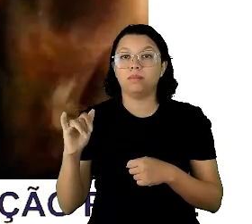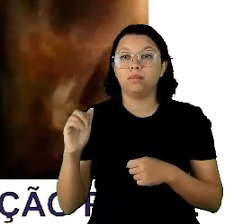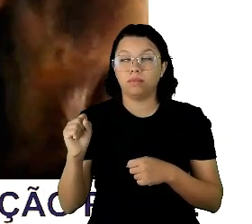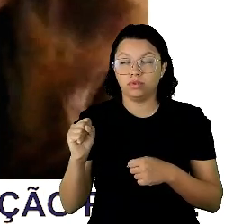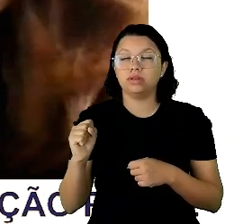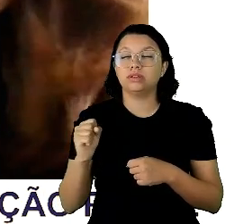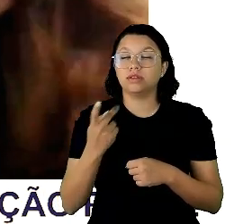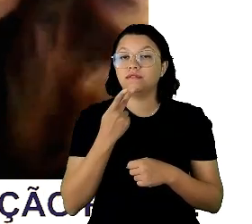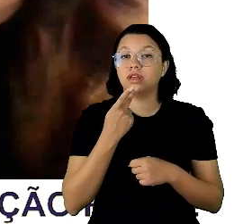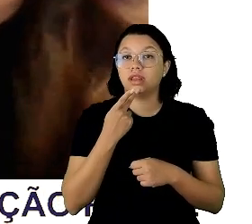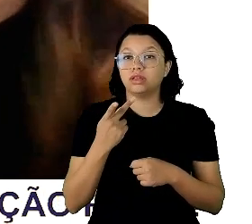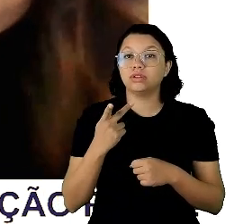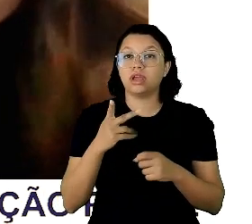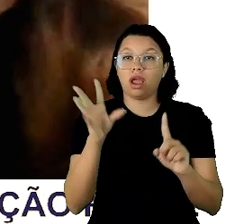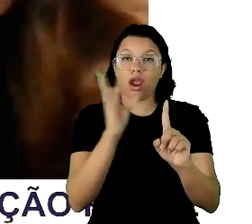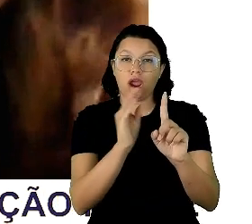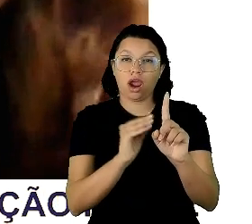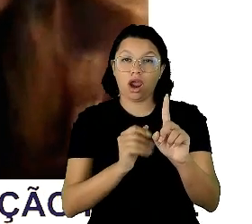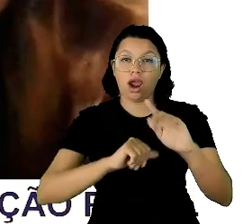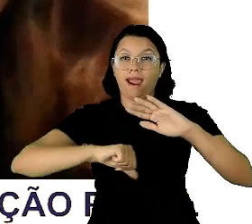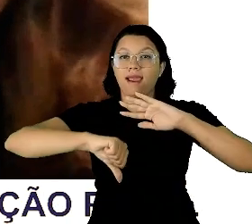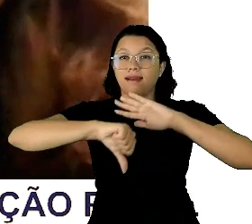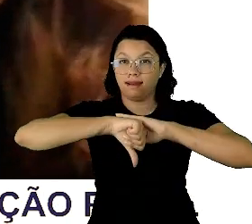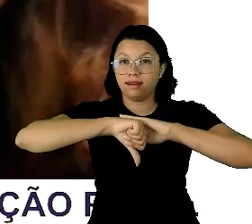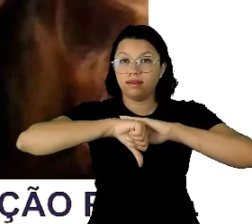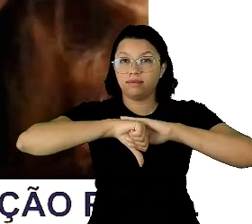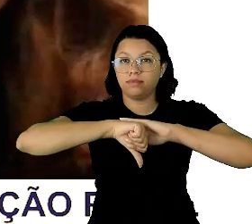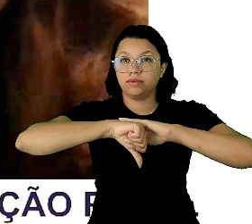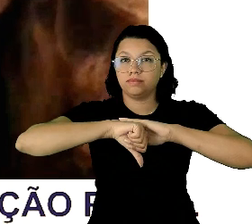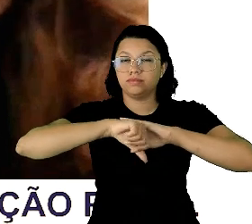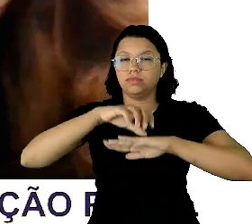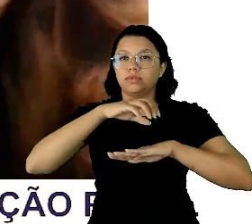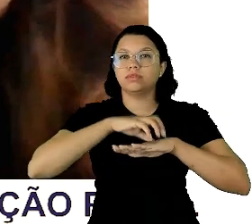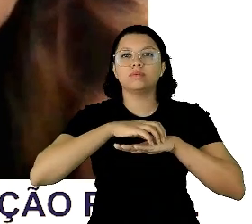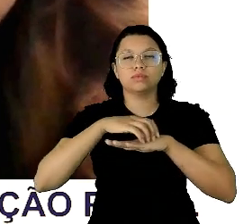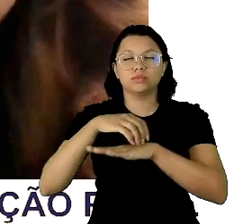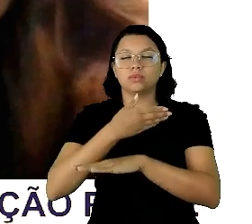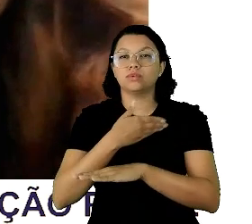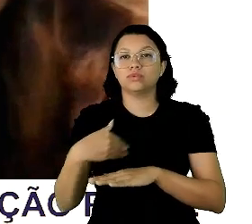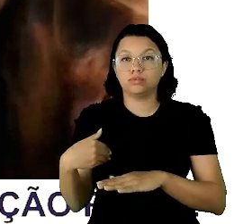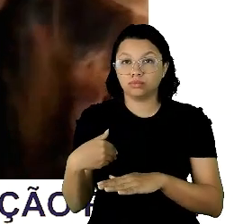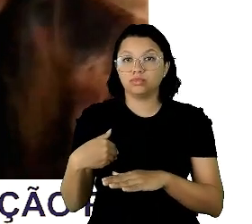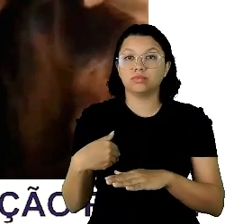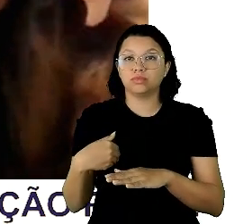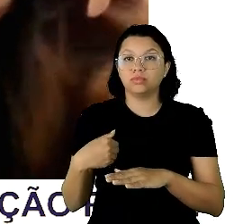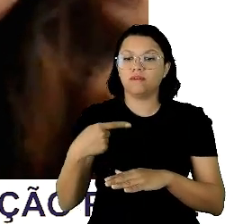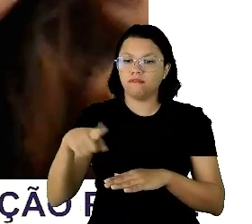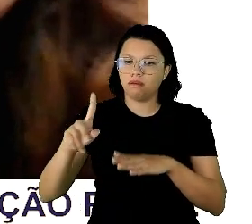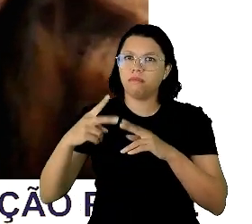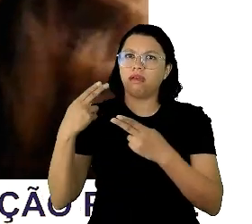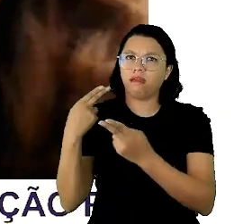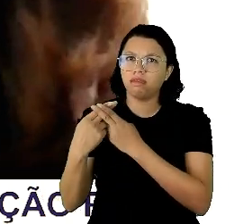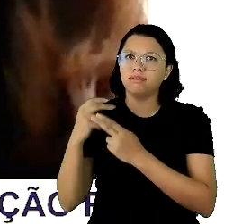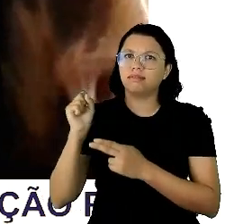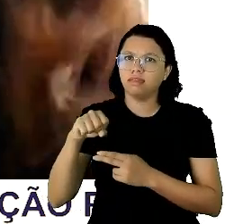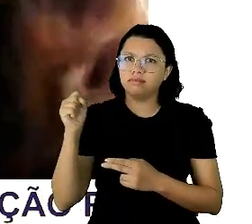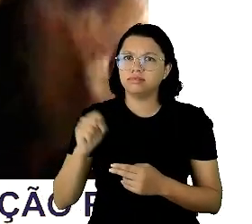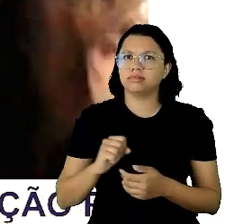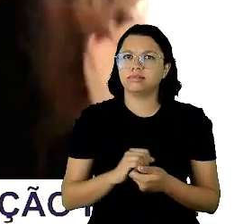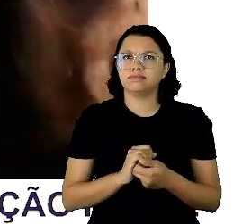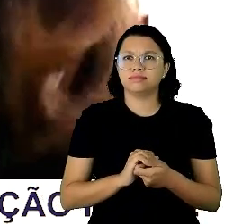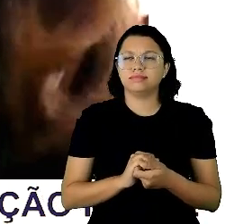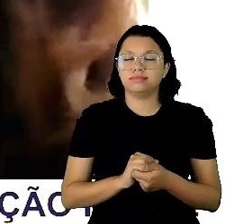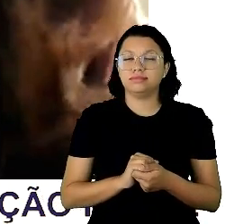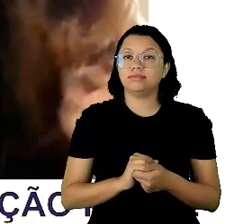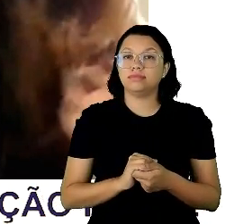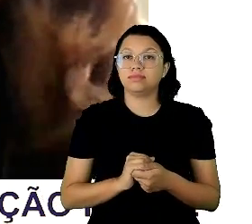trocadilho, né, do ponto final do ônibus, tal, com o resultado do crime, para